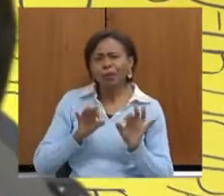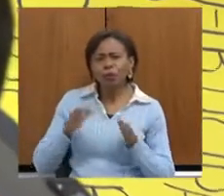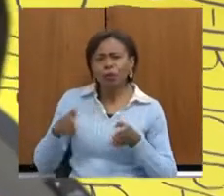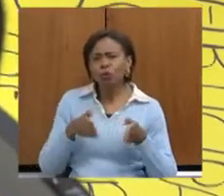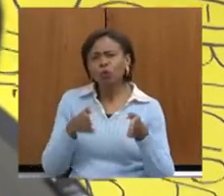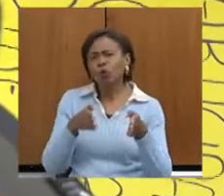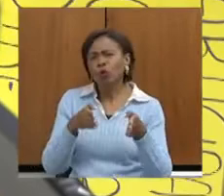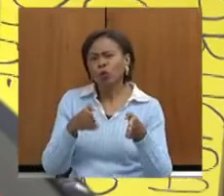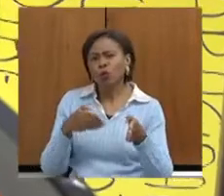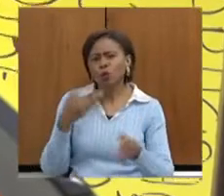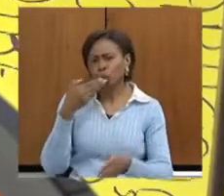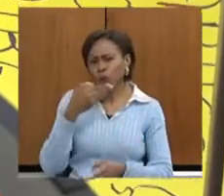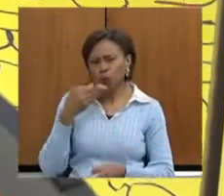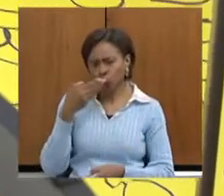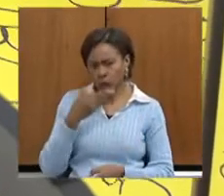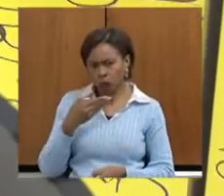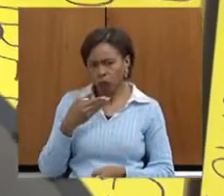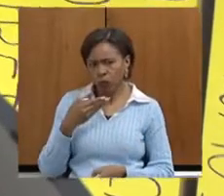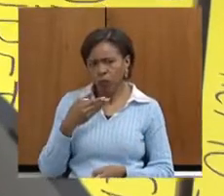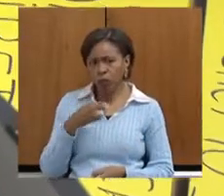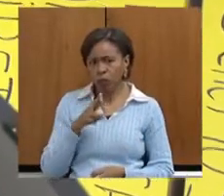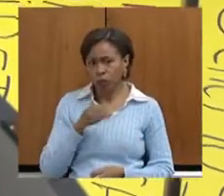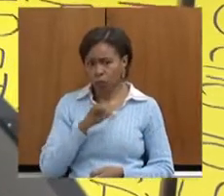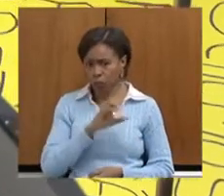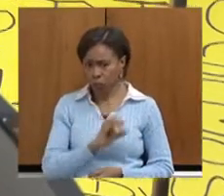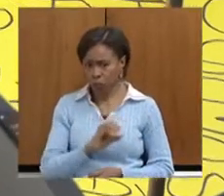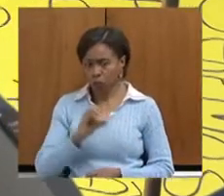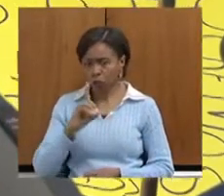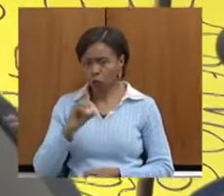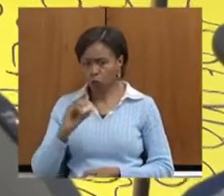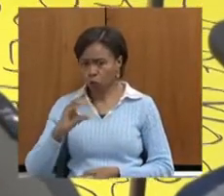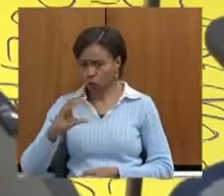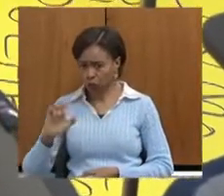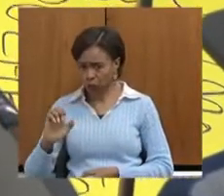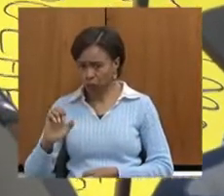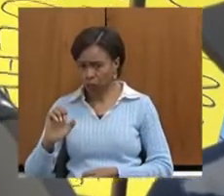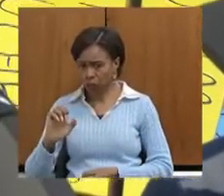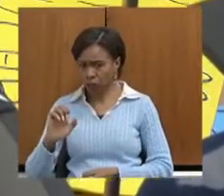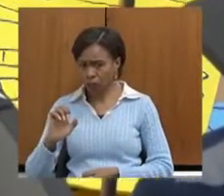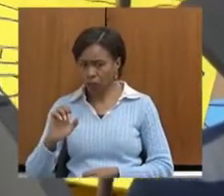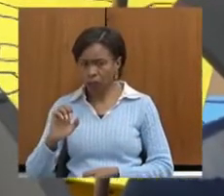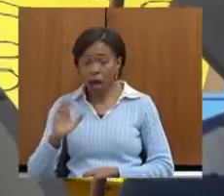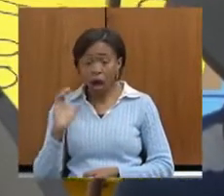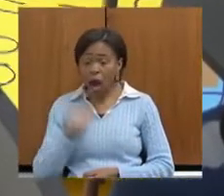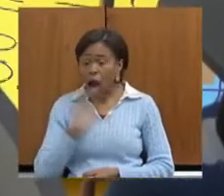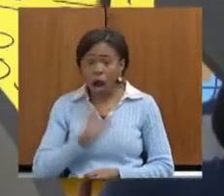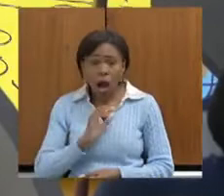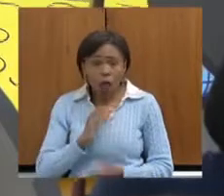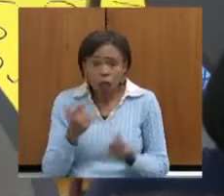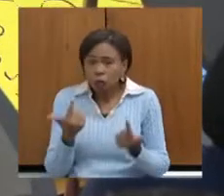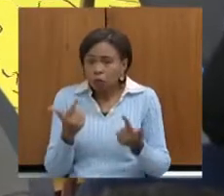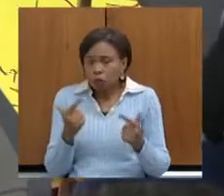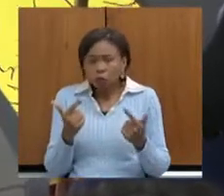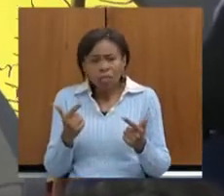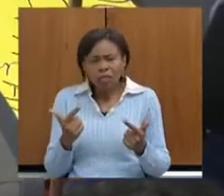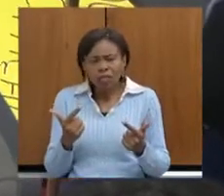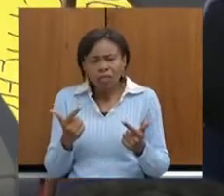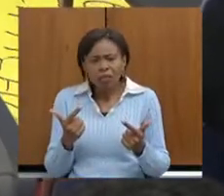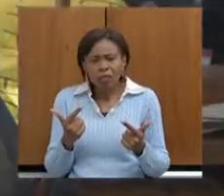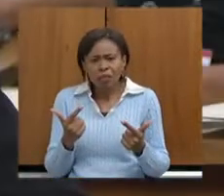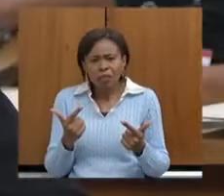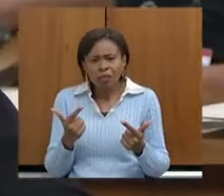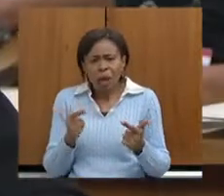e é absolutamente inaceitável a falta de velocidade na implementação das